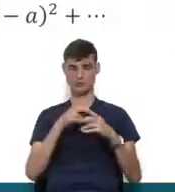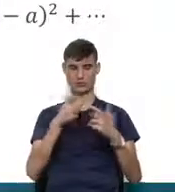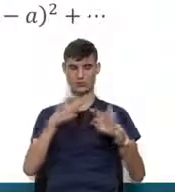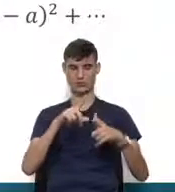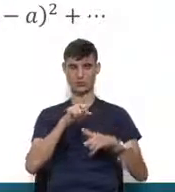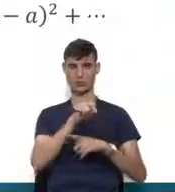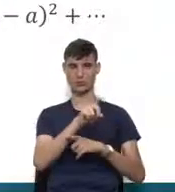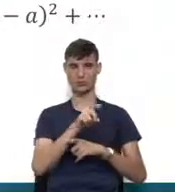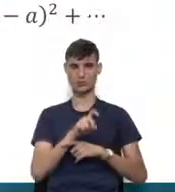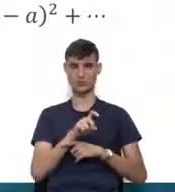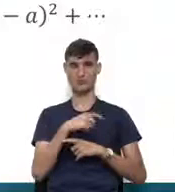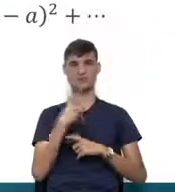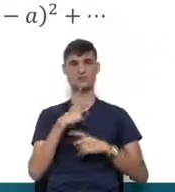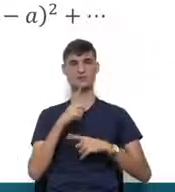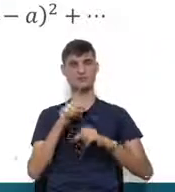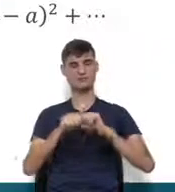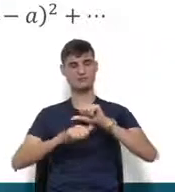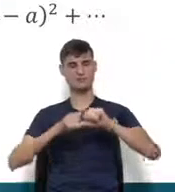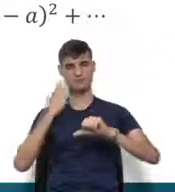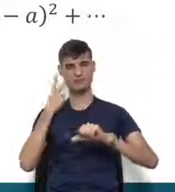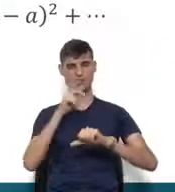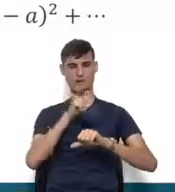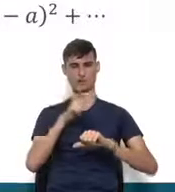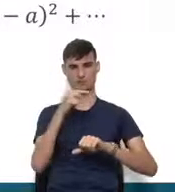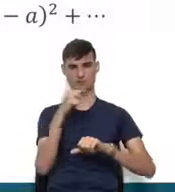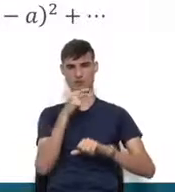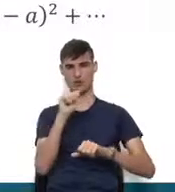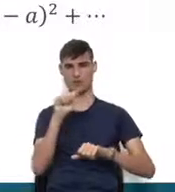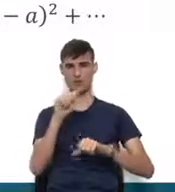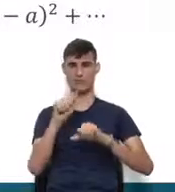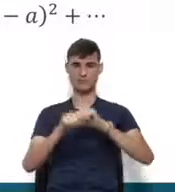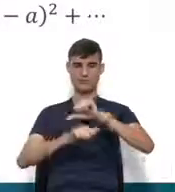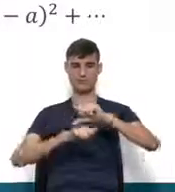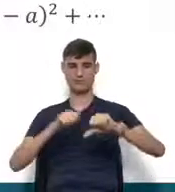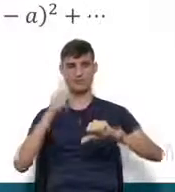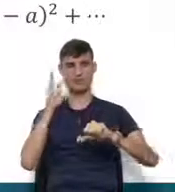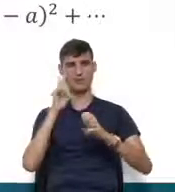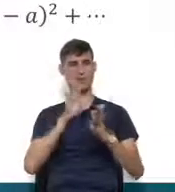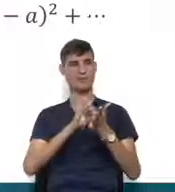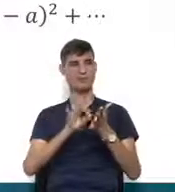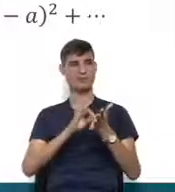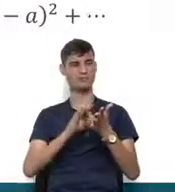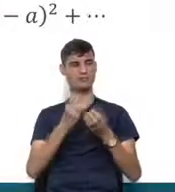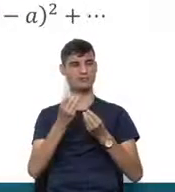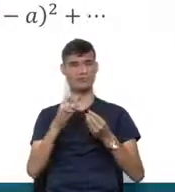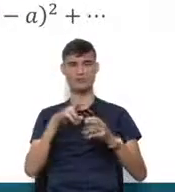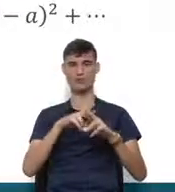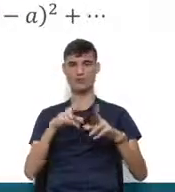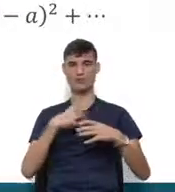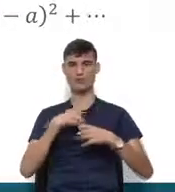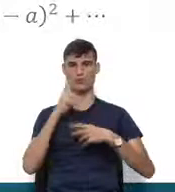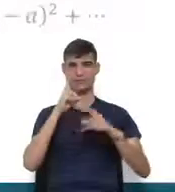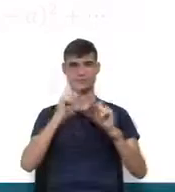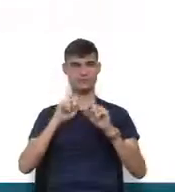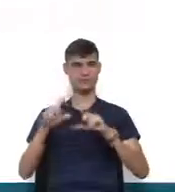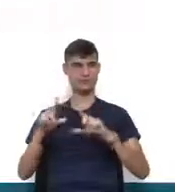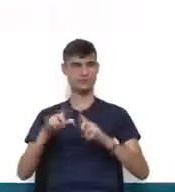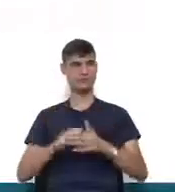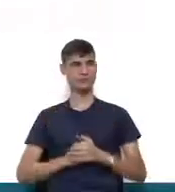do nosso x, nós vamos substituir esse x menos a e ela pode ser escrita dessa forma,